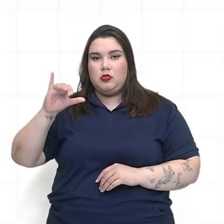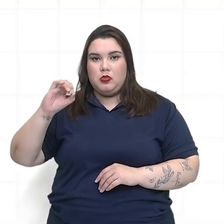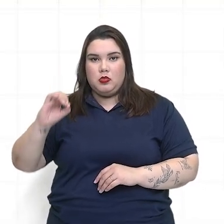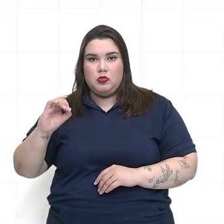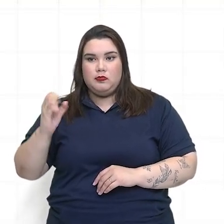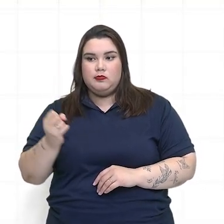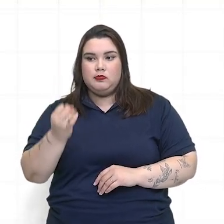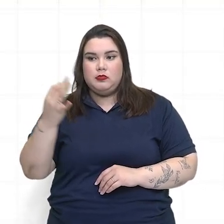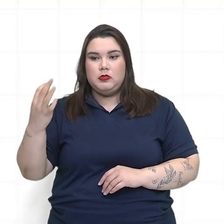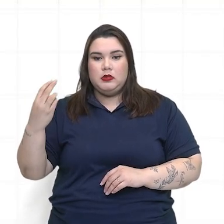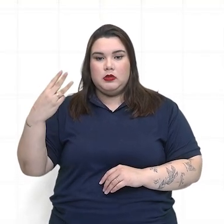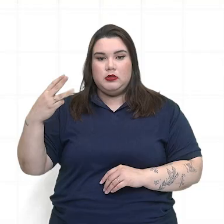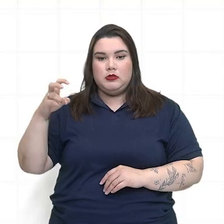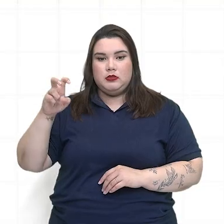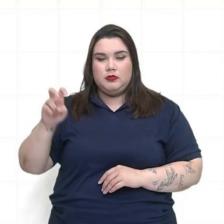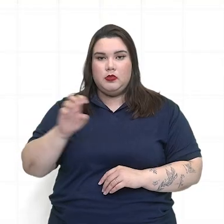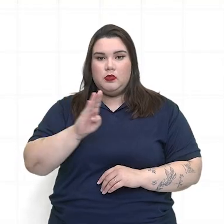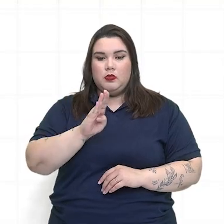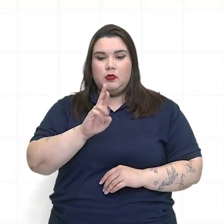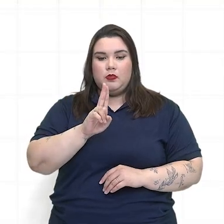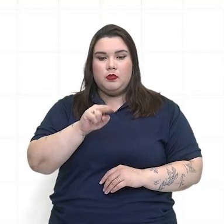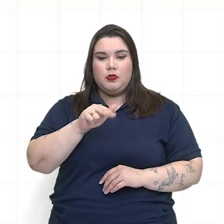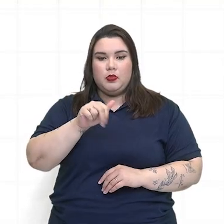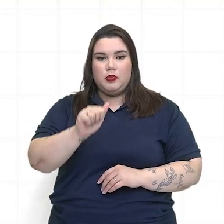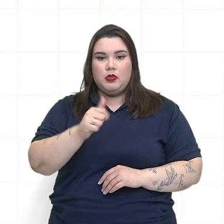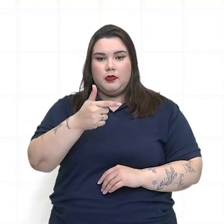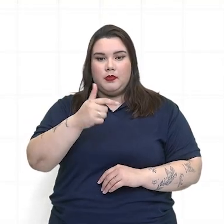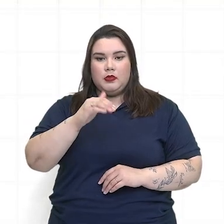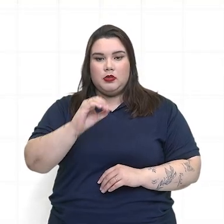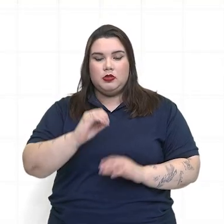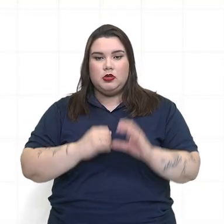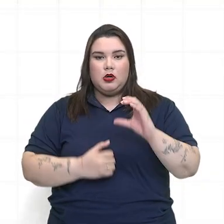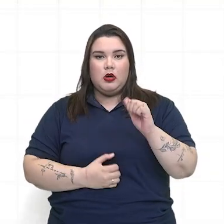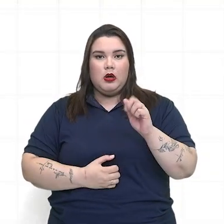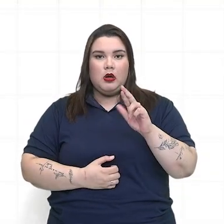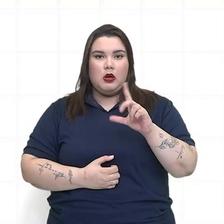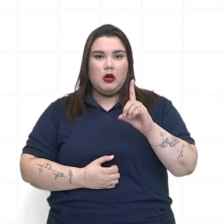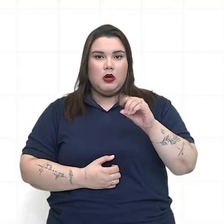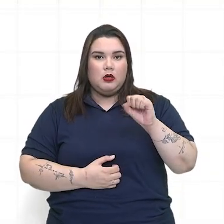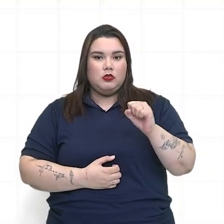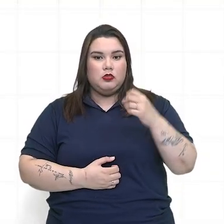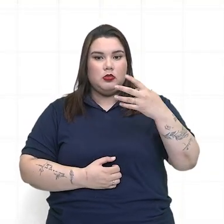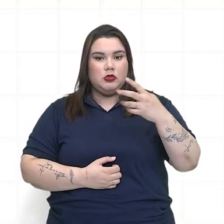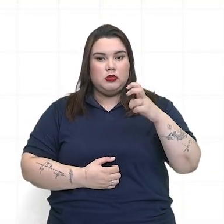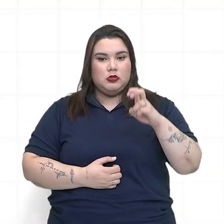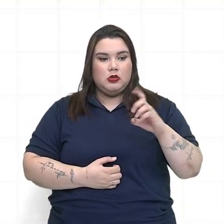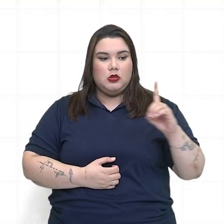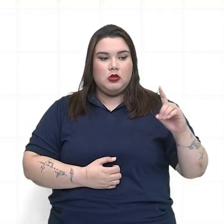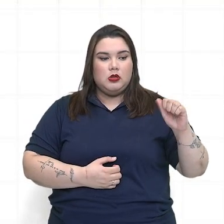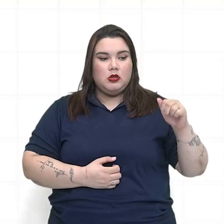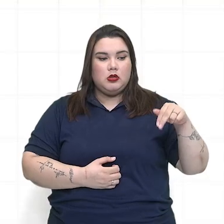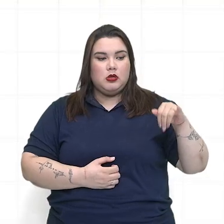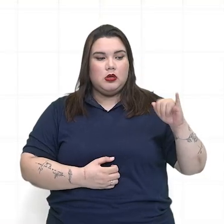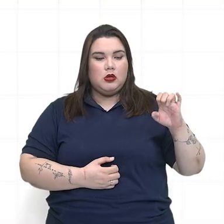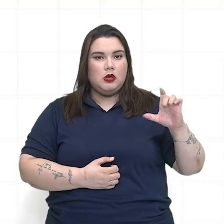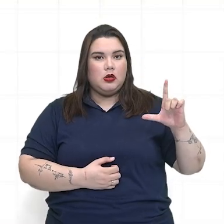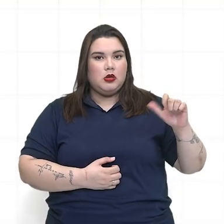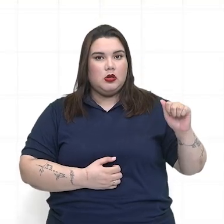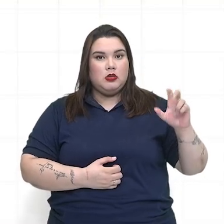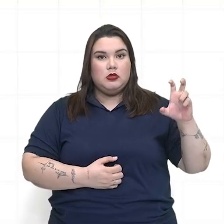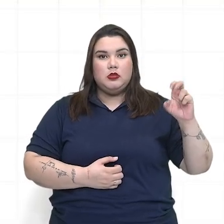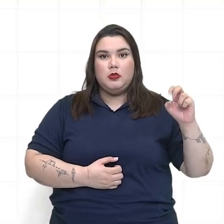colheu 35, Bruna 20, Carlos 45, Daniela 50.